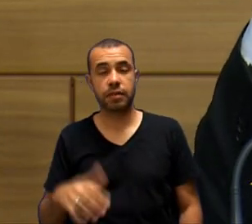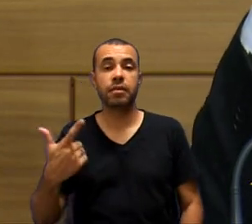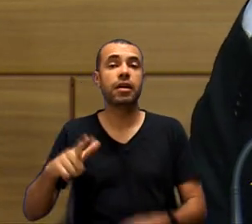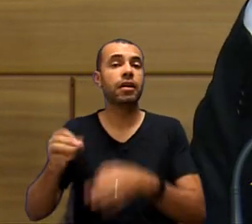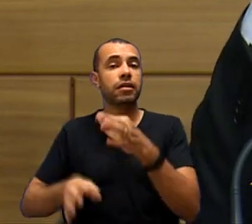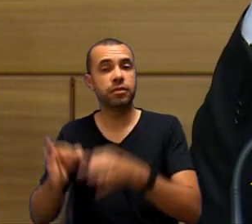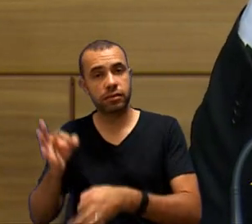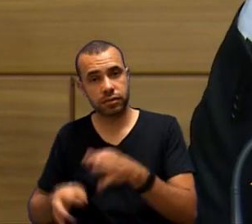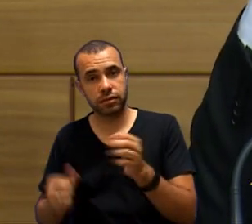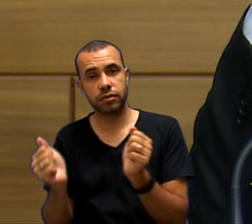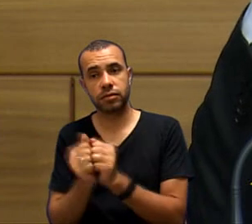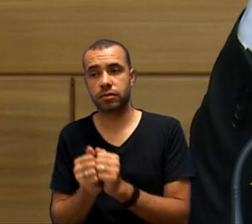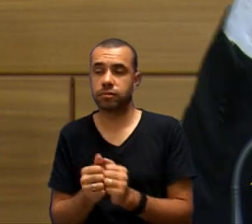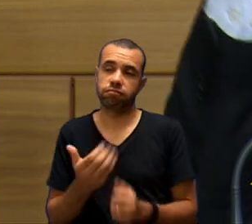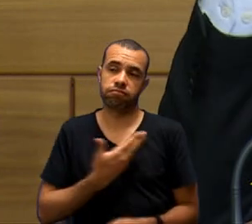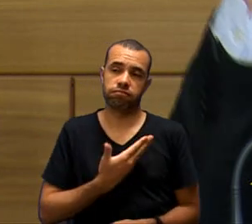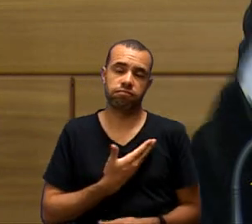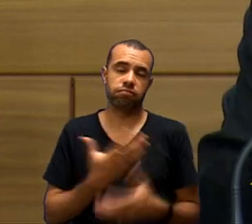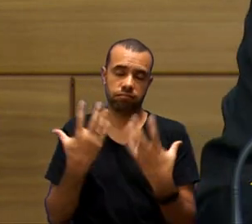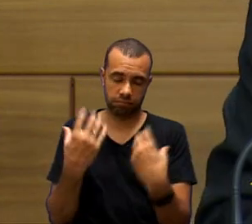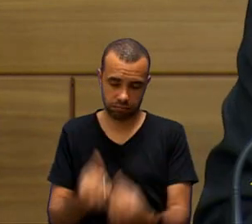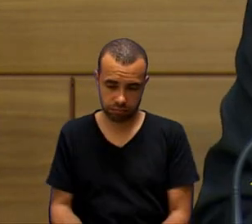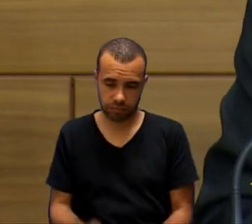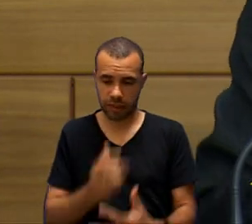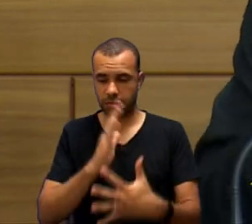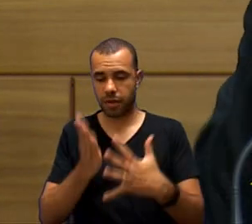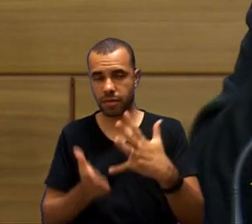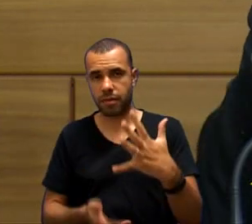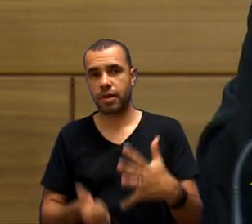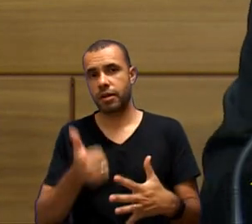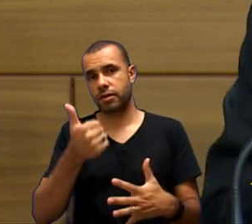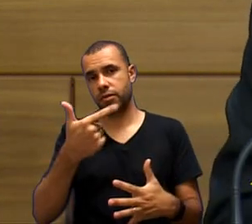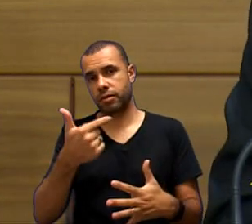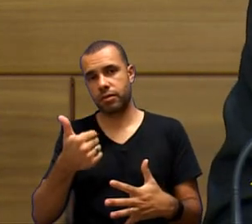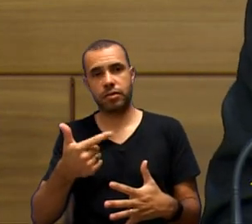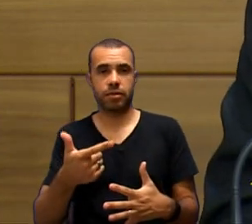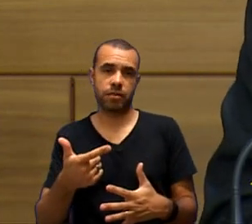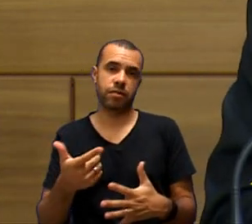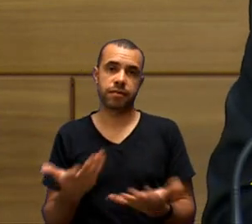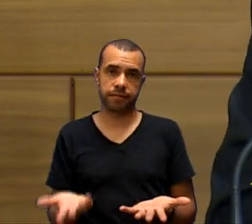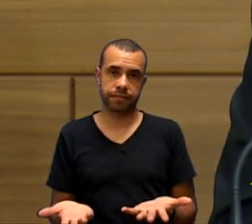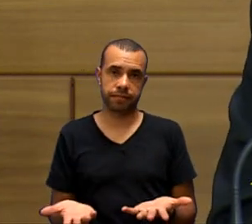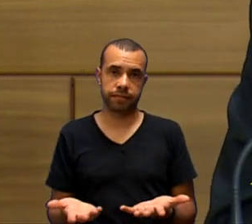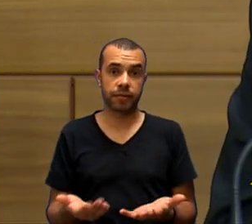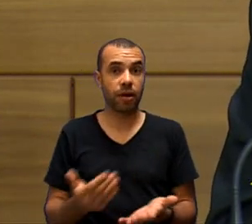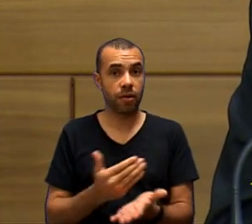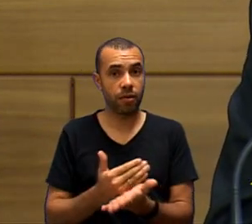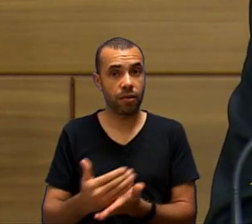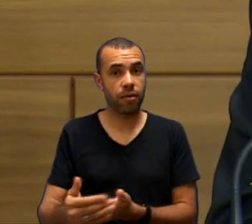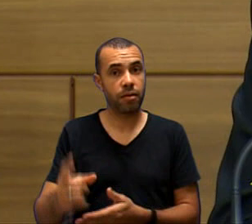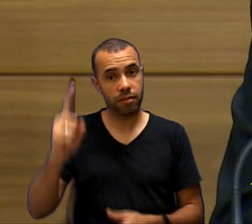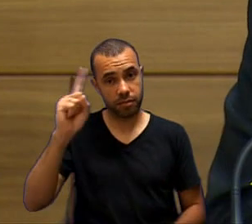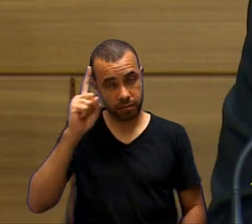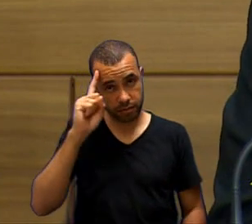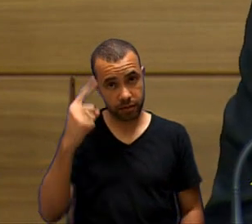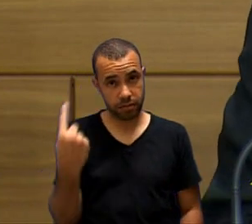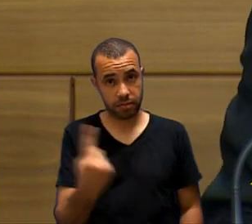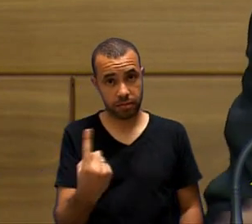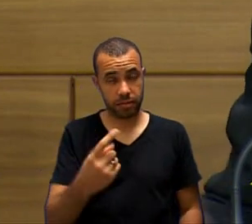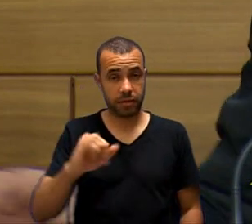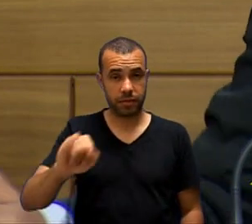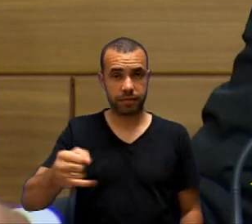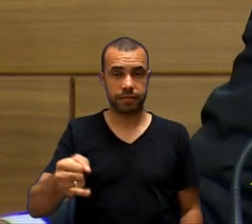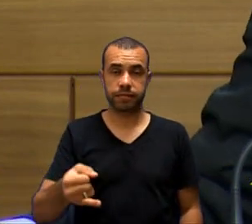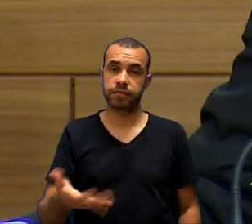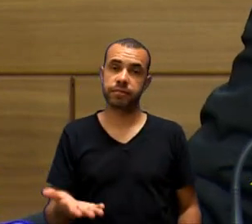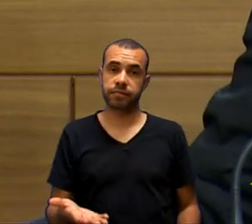ser quitada a partir de janeiro em 12 parcelas, sem alteração do valor. É, e